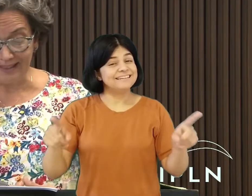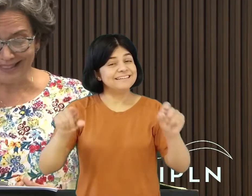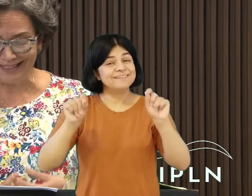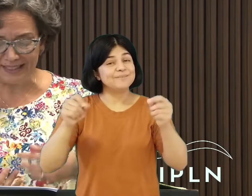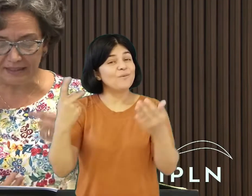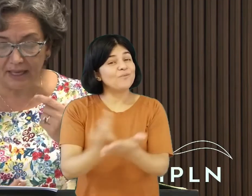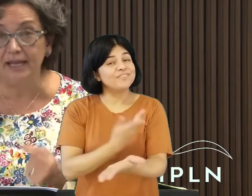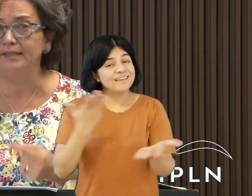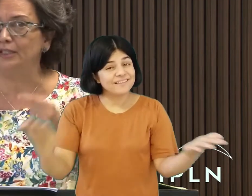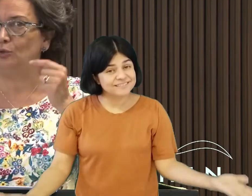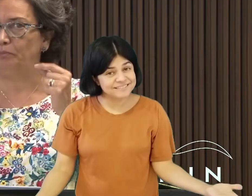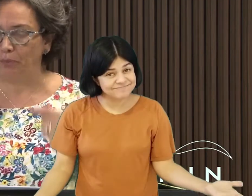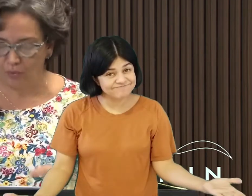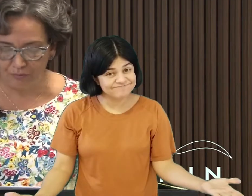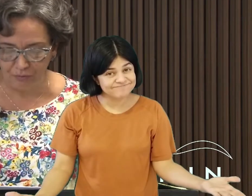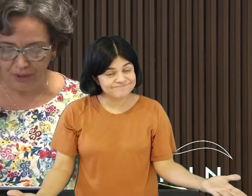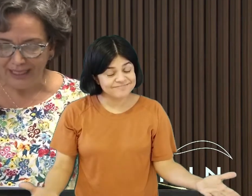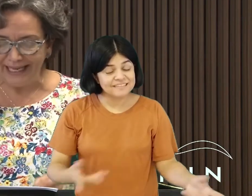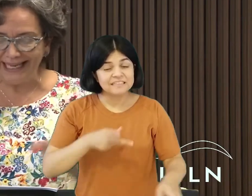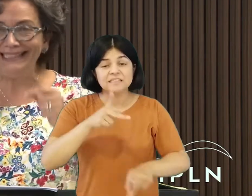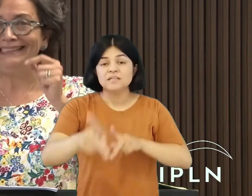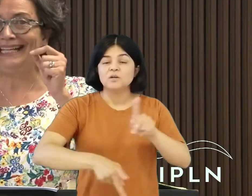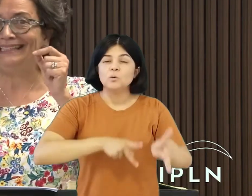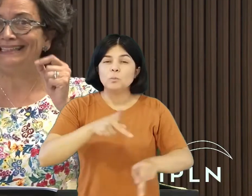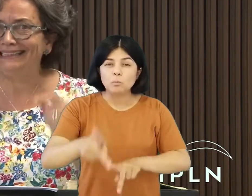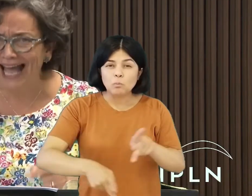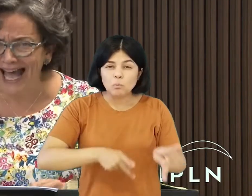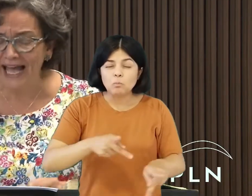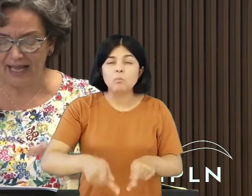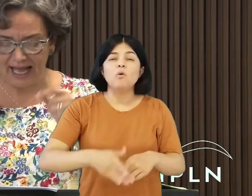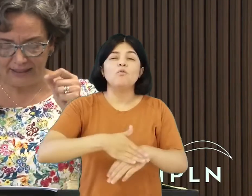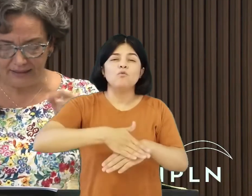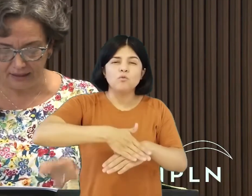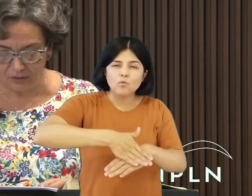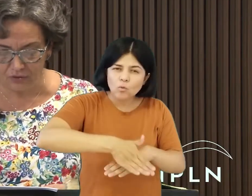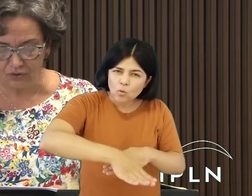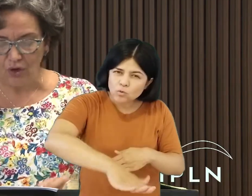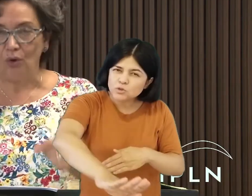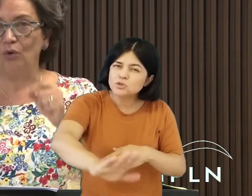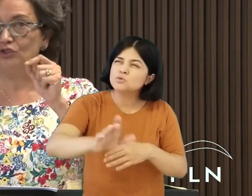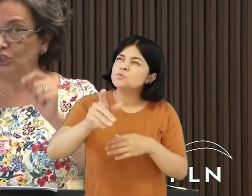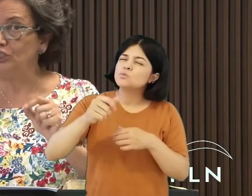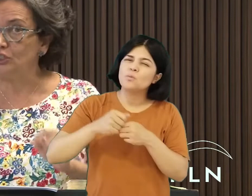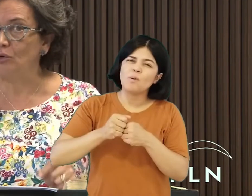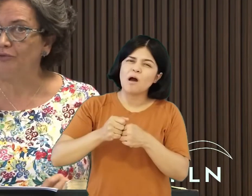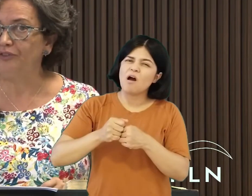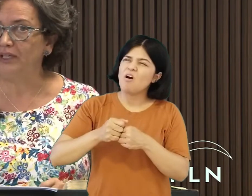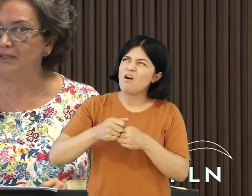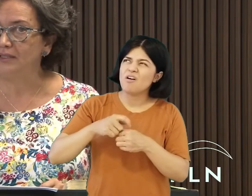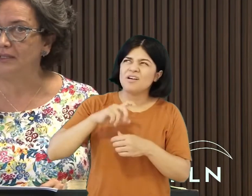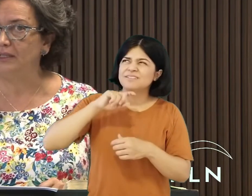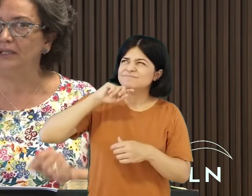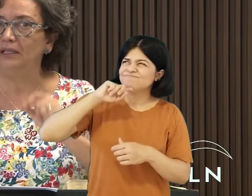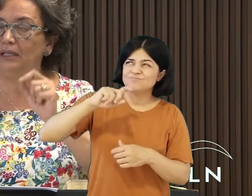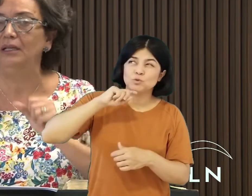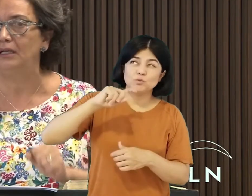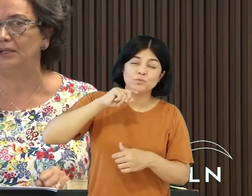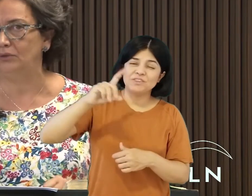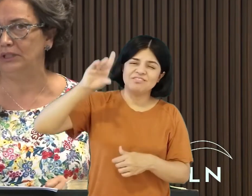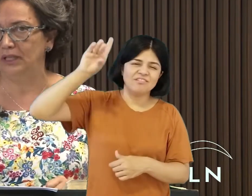é a insistência do povo em tentar a Deus com desconfiança